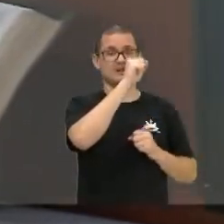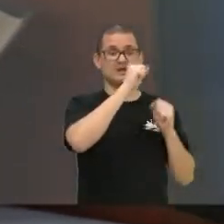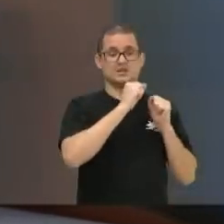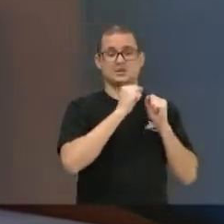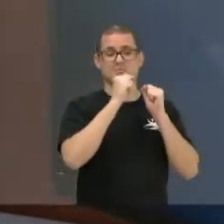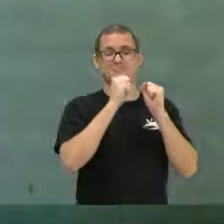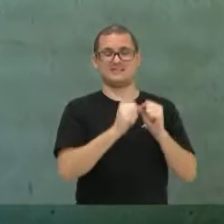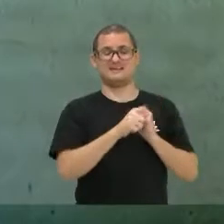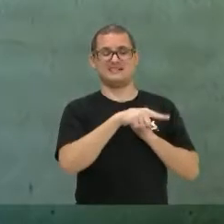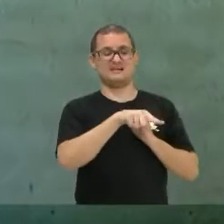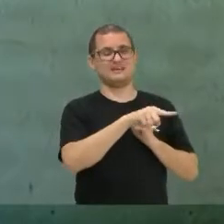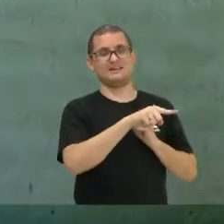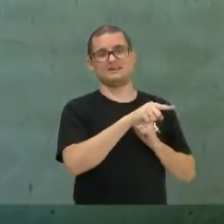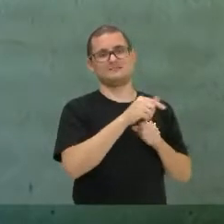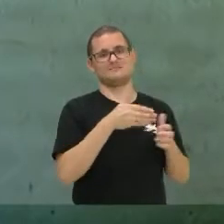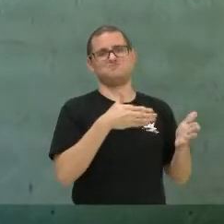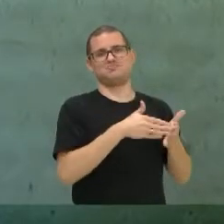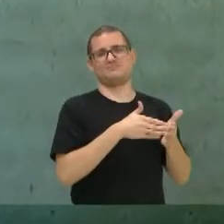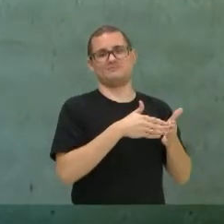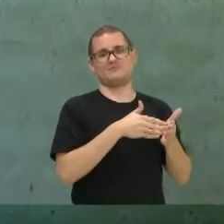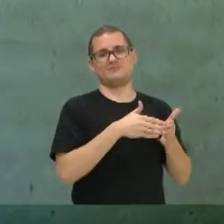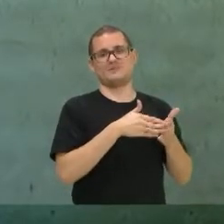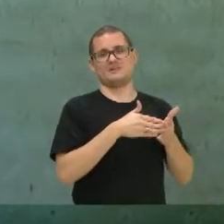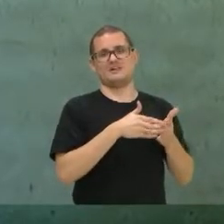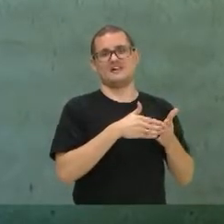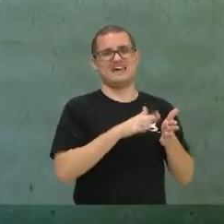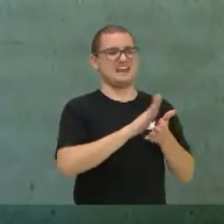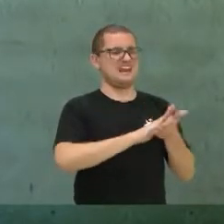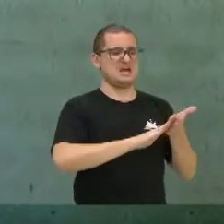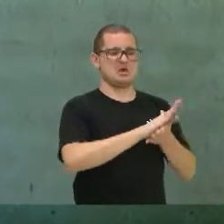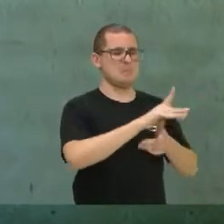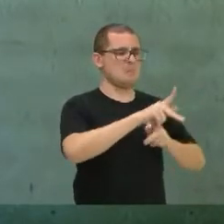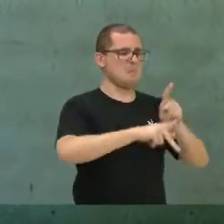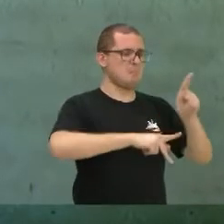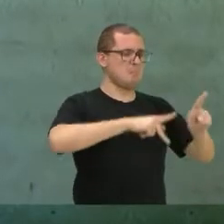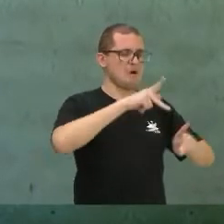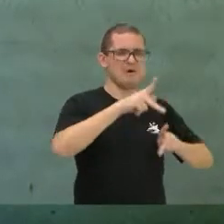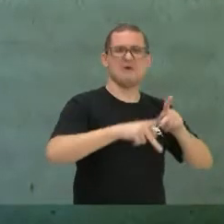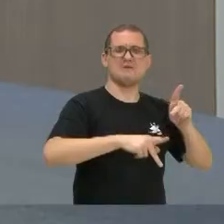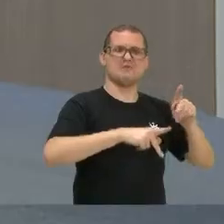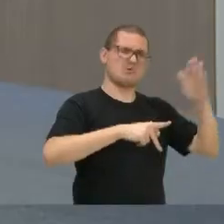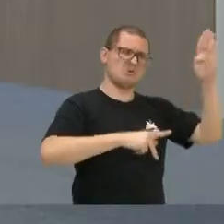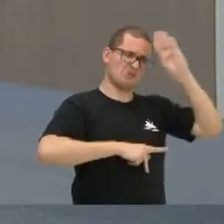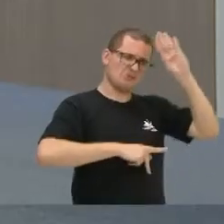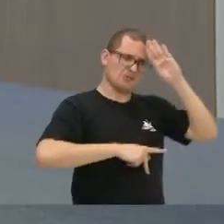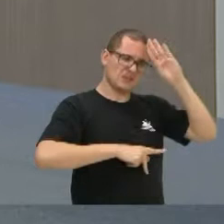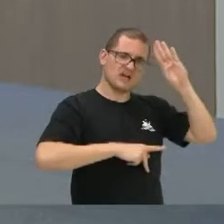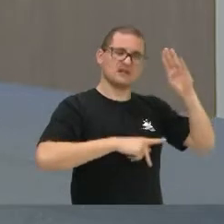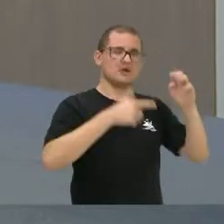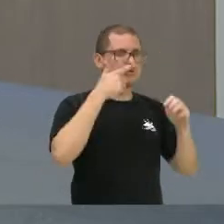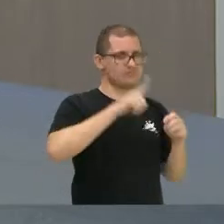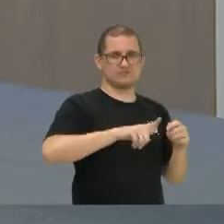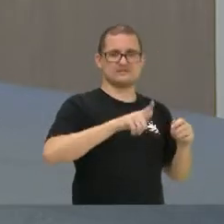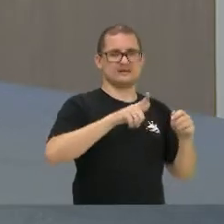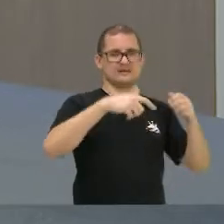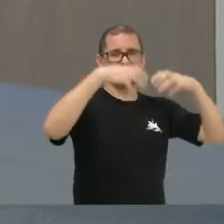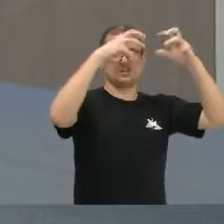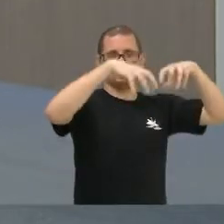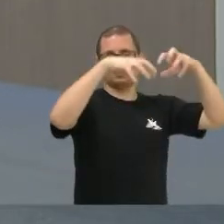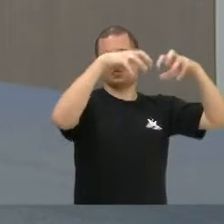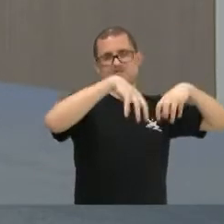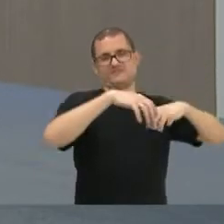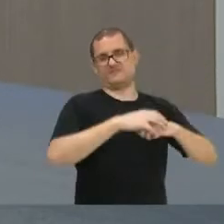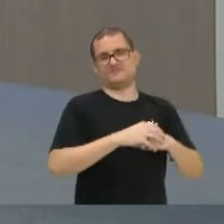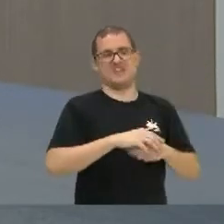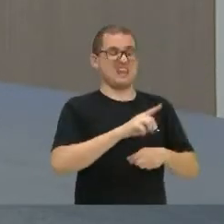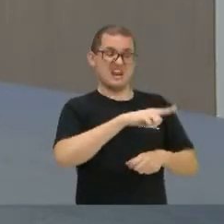ilimitado nenhum império é capaz de fazer chover nenhuma potência